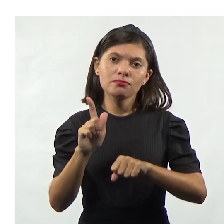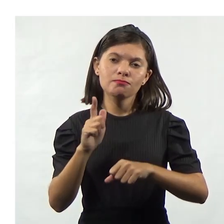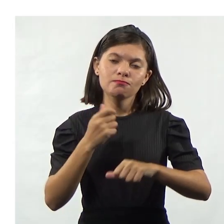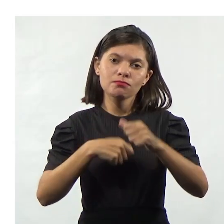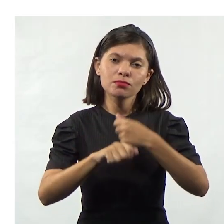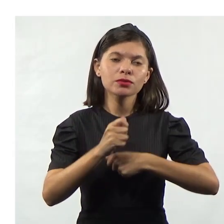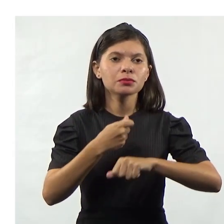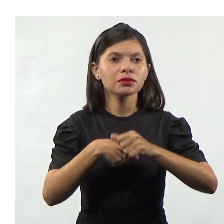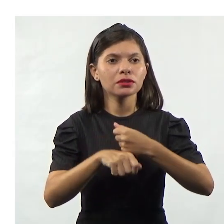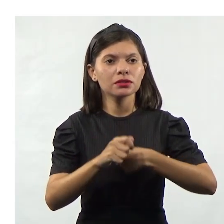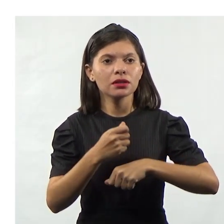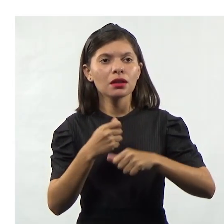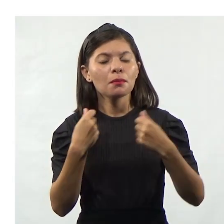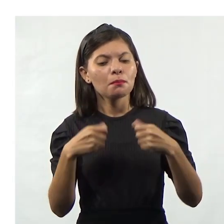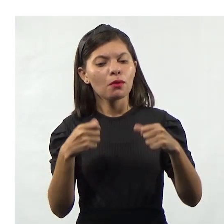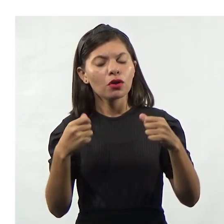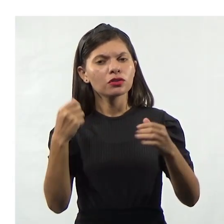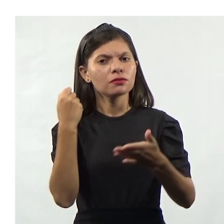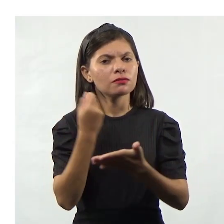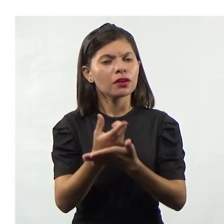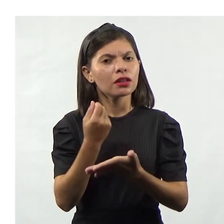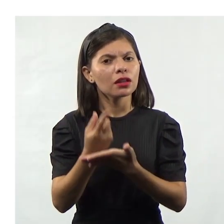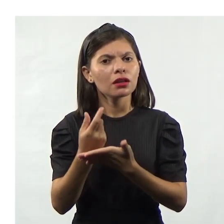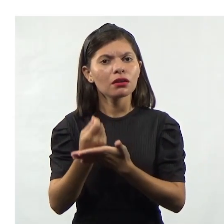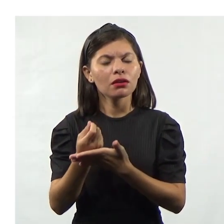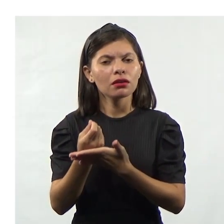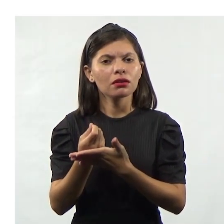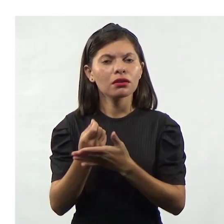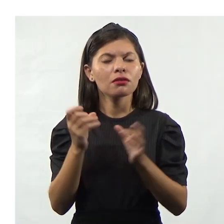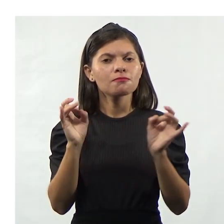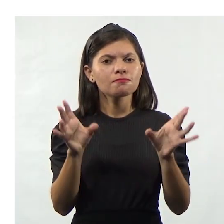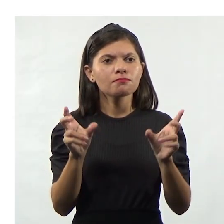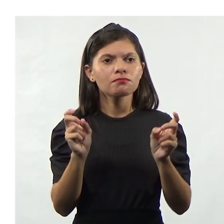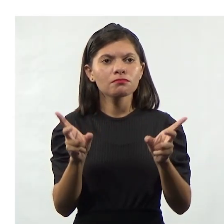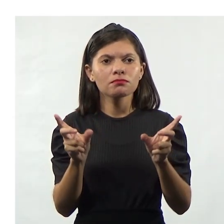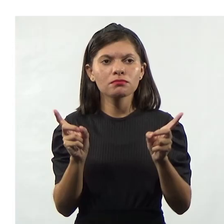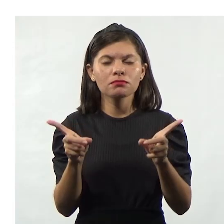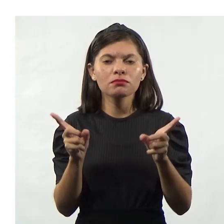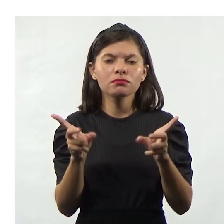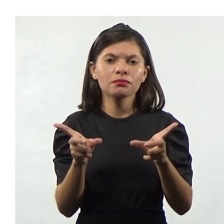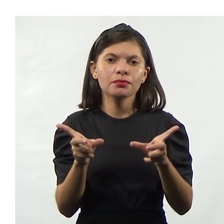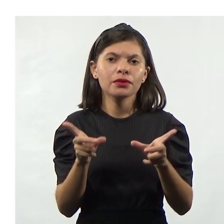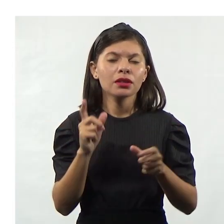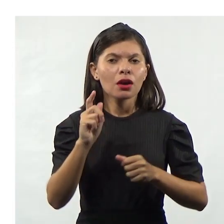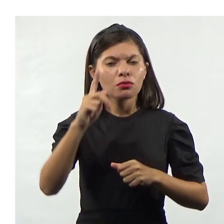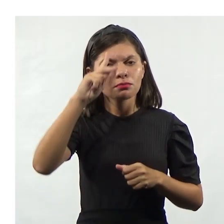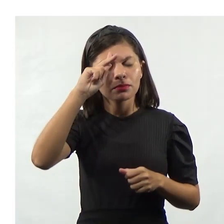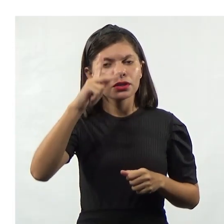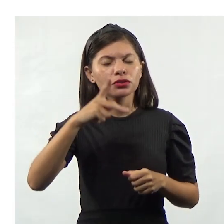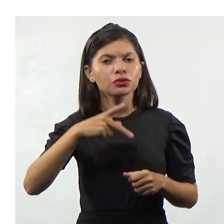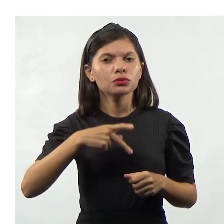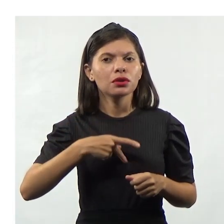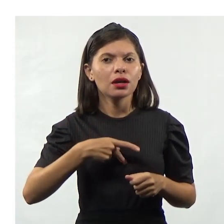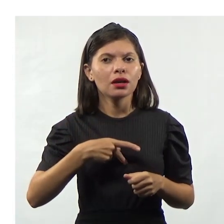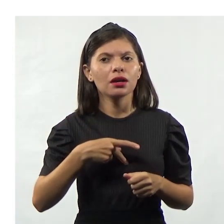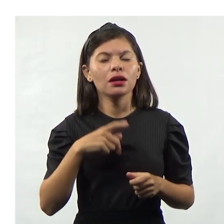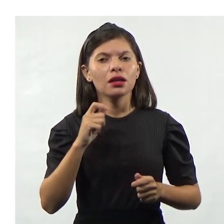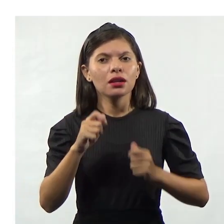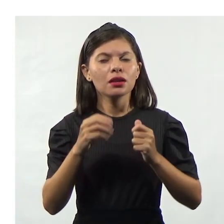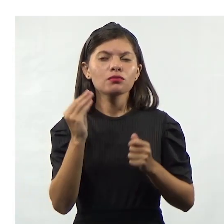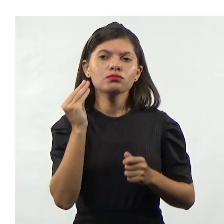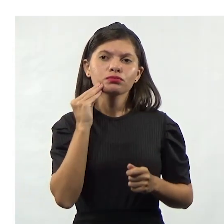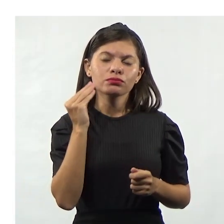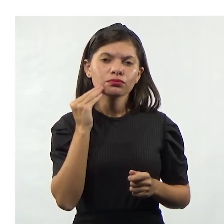administrado, que ele pode vender para a administração pública. O administrado, então, o